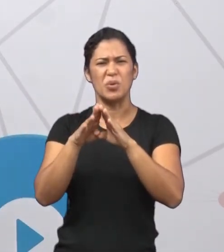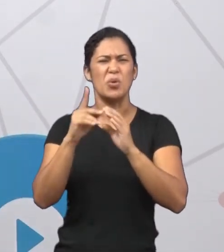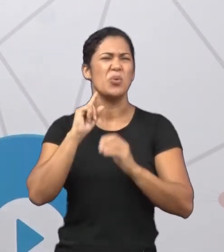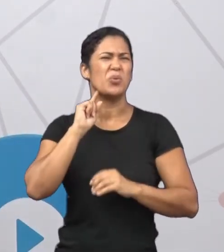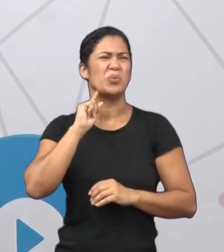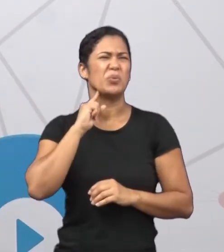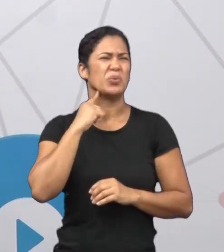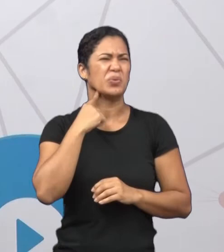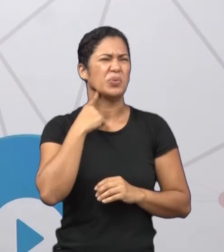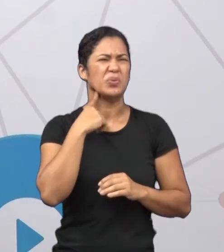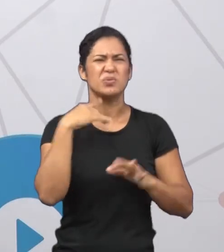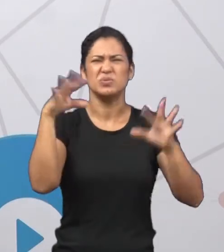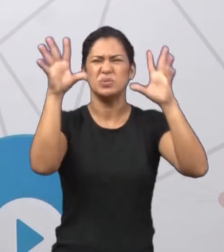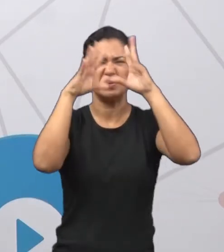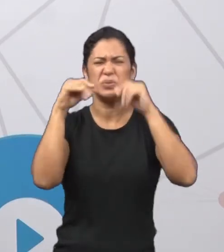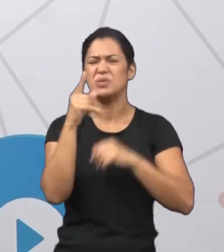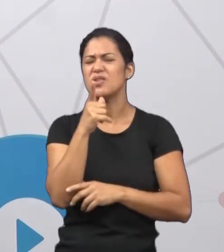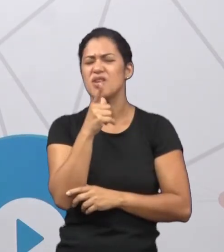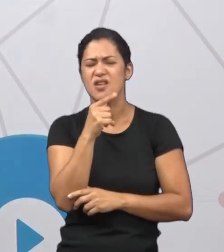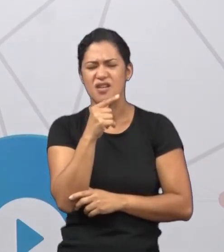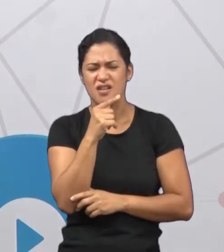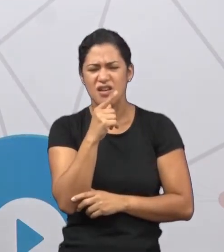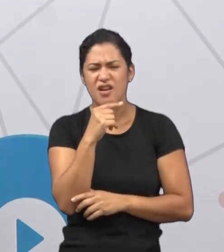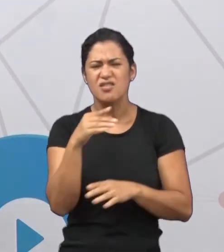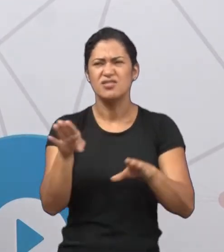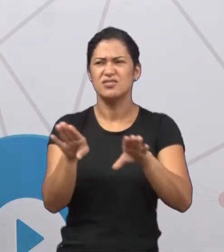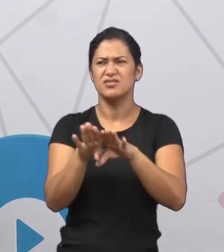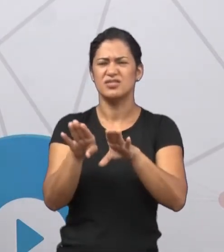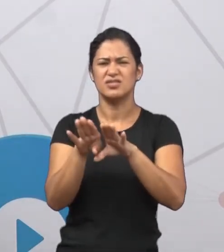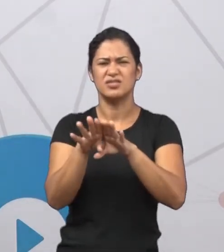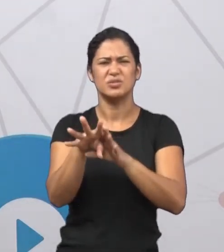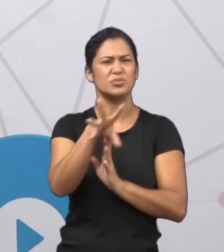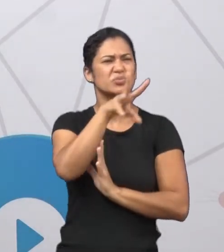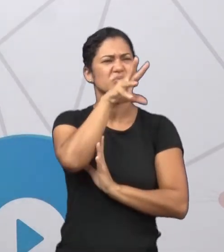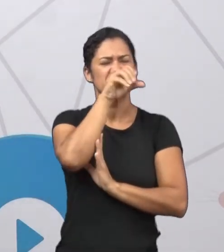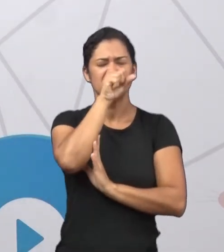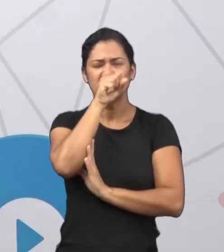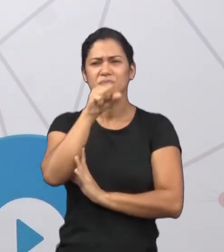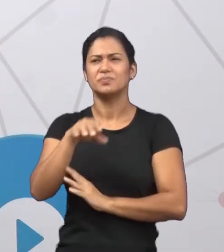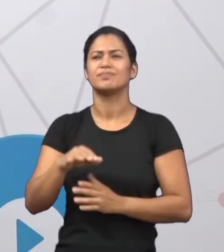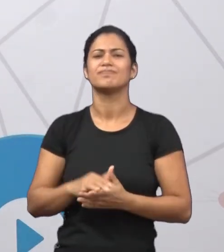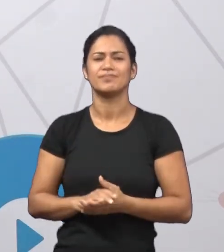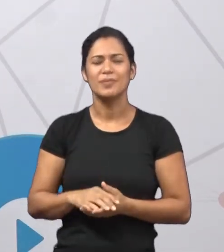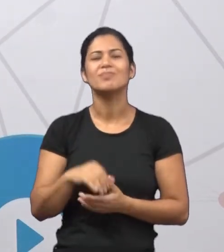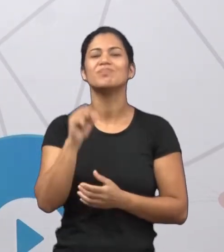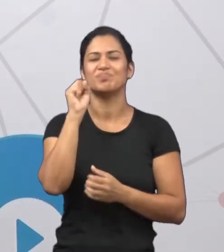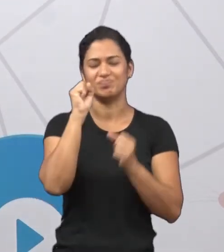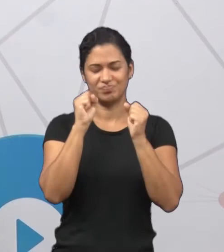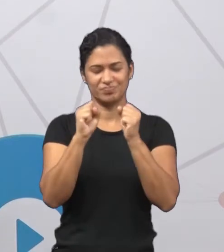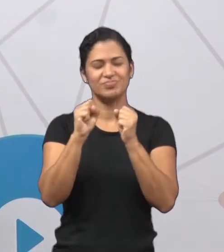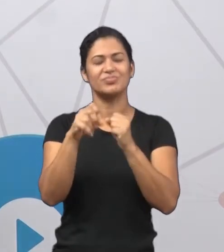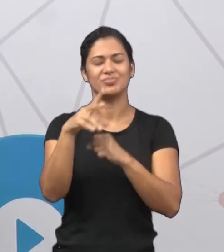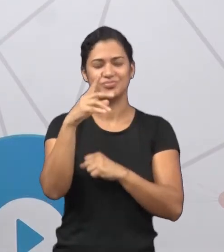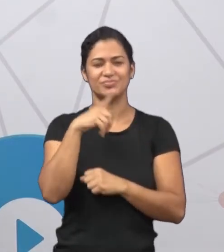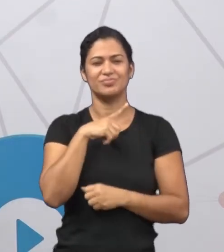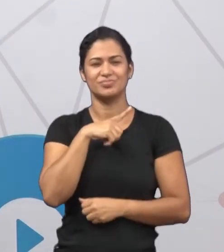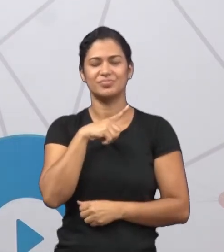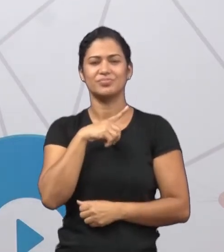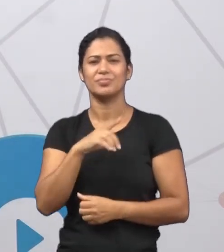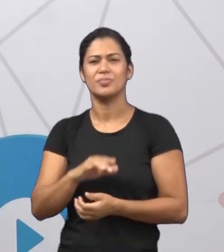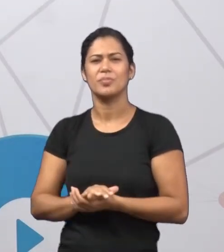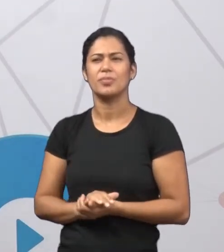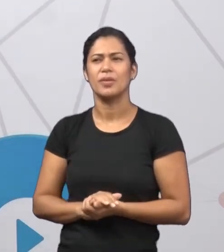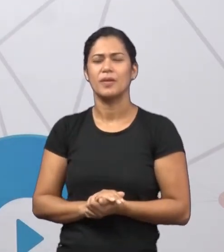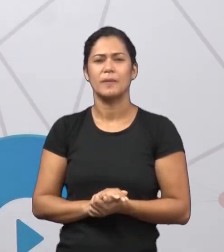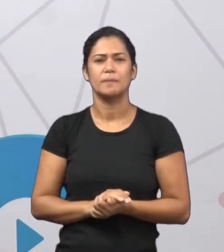poluição. Tanto poluição na água como poluição no ar. Infelizmente, pode acontecer ou não. Mas é claro